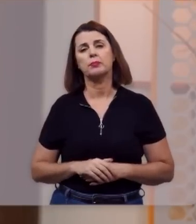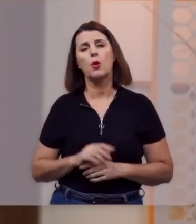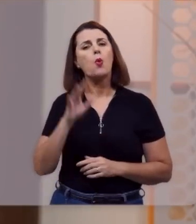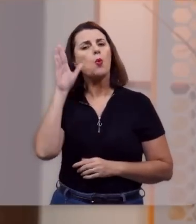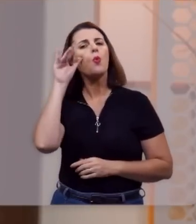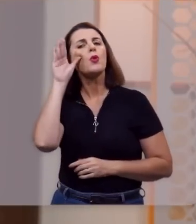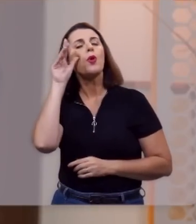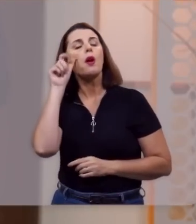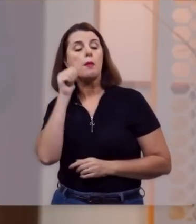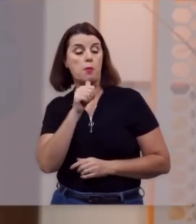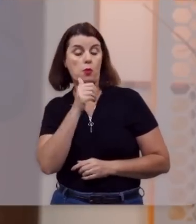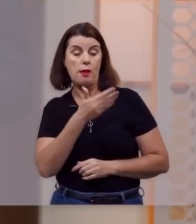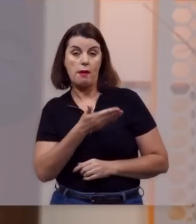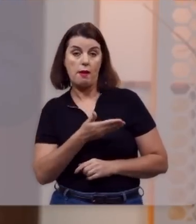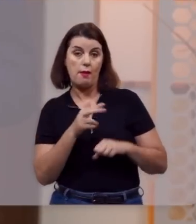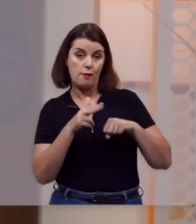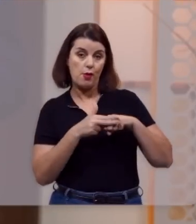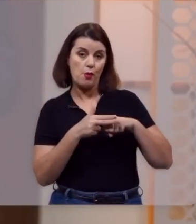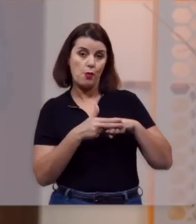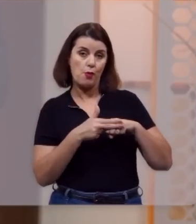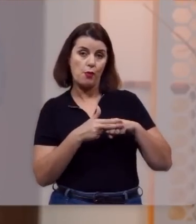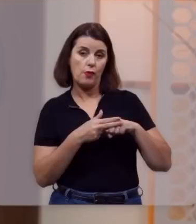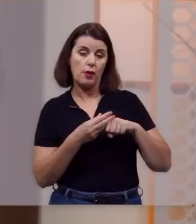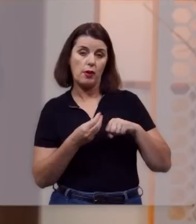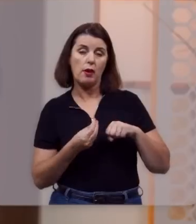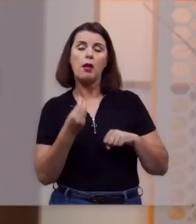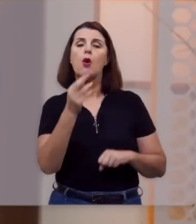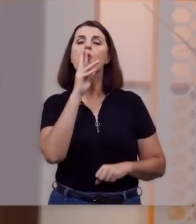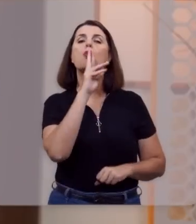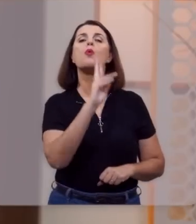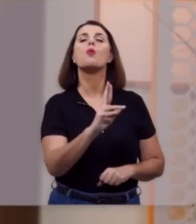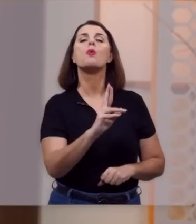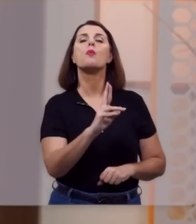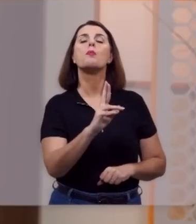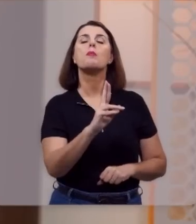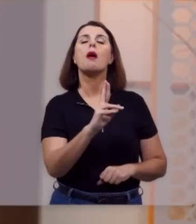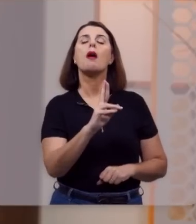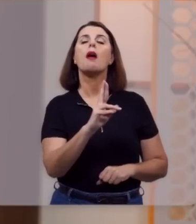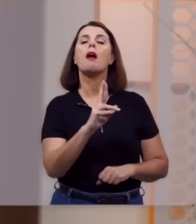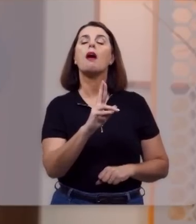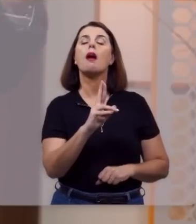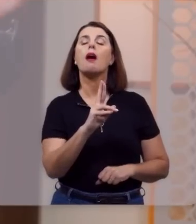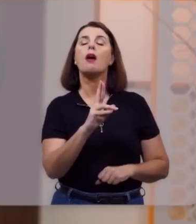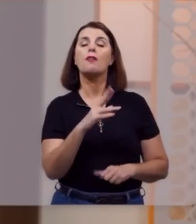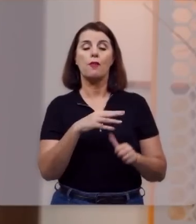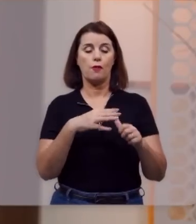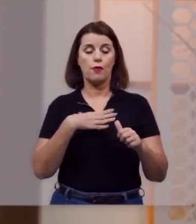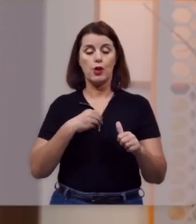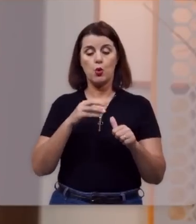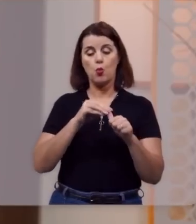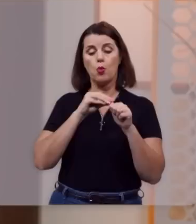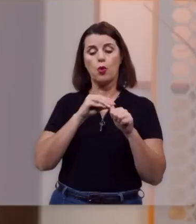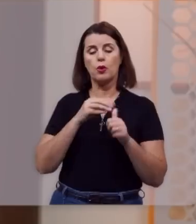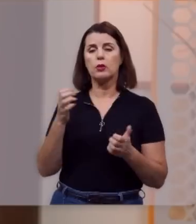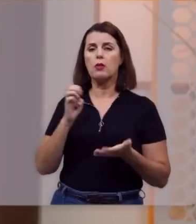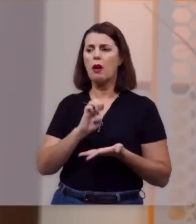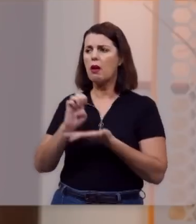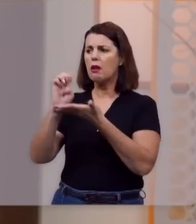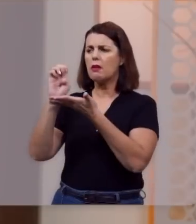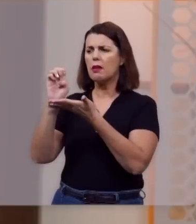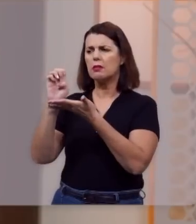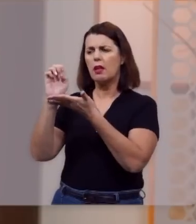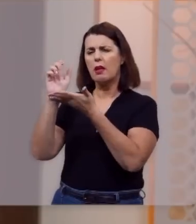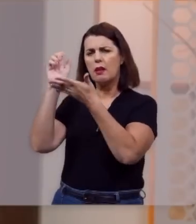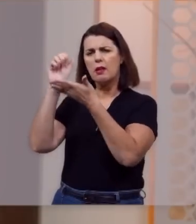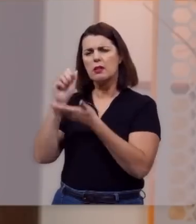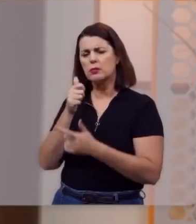O que é curioso é que esta mulher colocou a culpa da morte do seu filho único em Elias Elias não